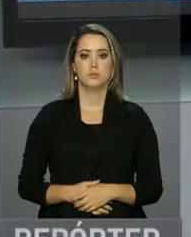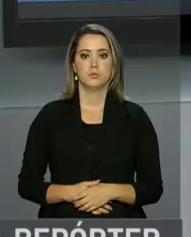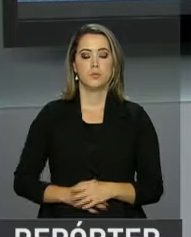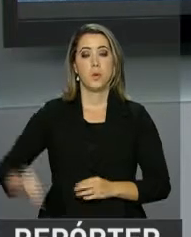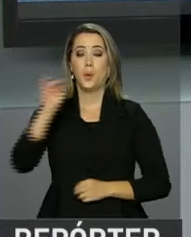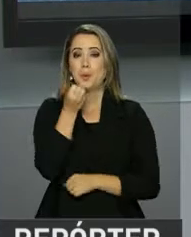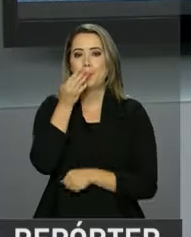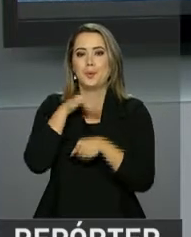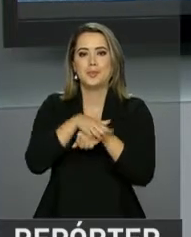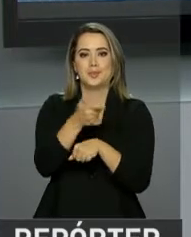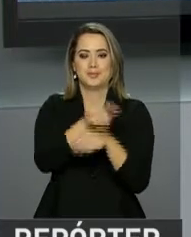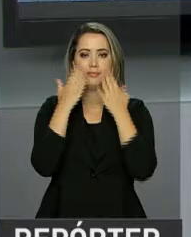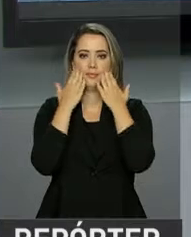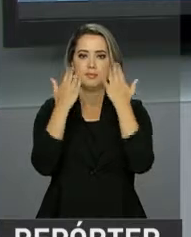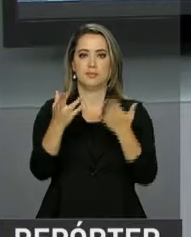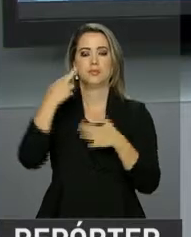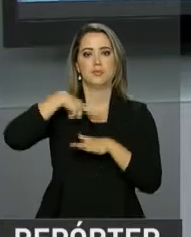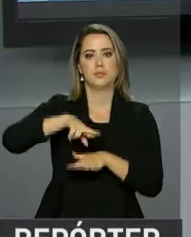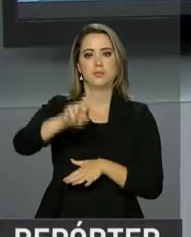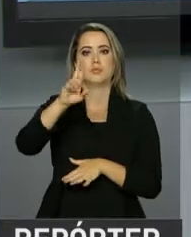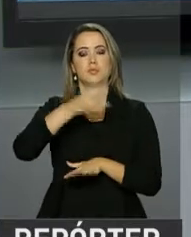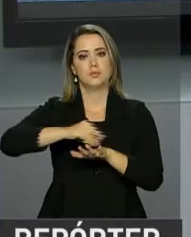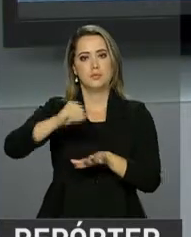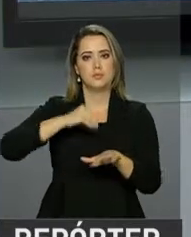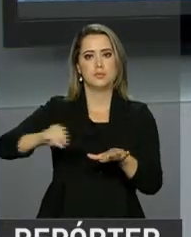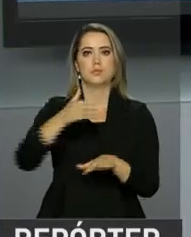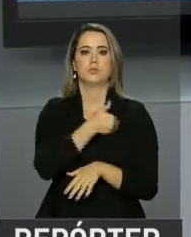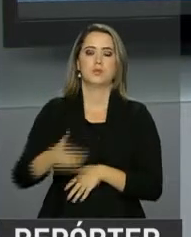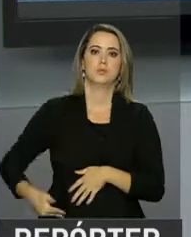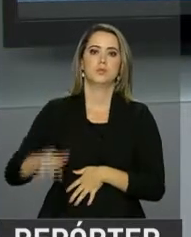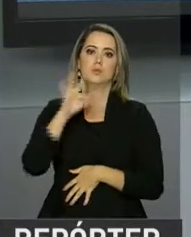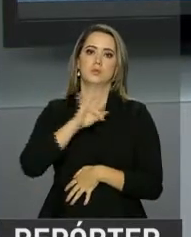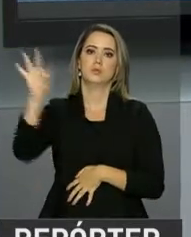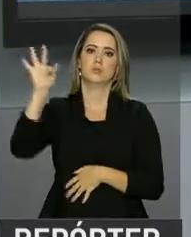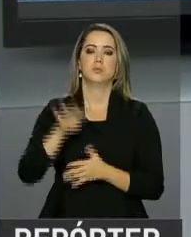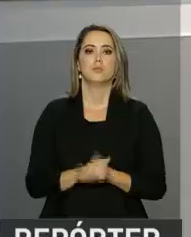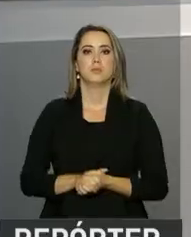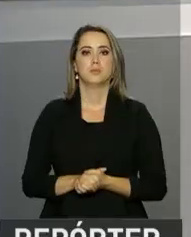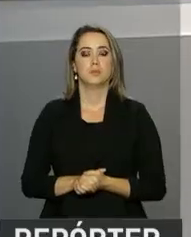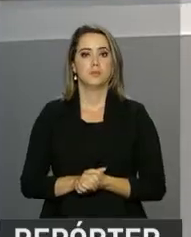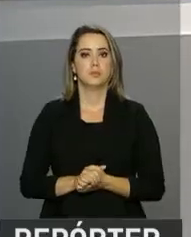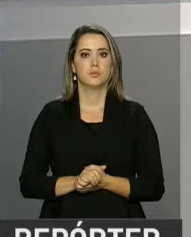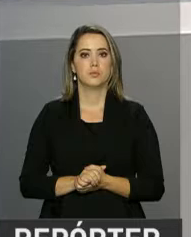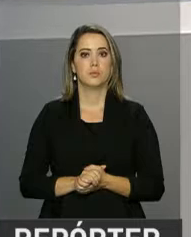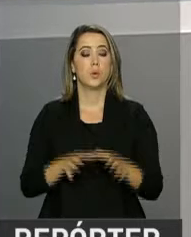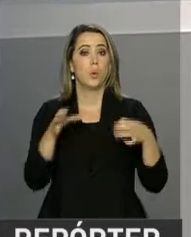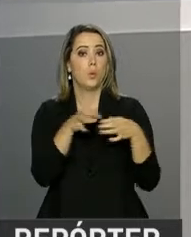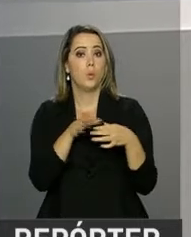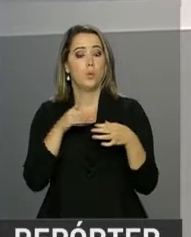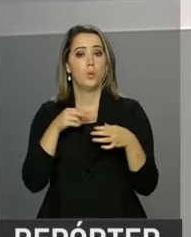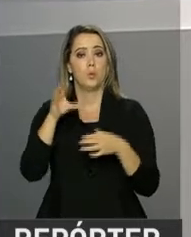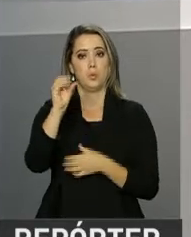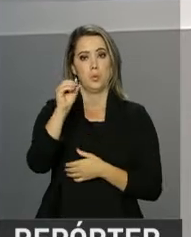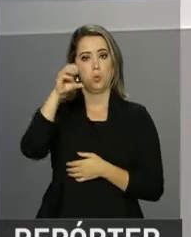Olá, boa noite. Estamos de volta com mais uma edição do Repórter NBR e as notícias do governo federal. A Organização